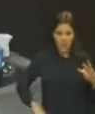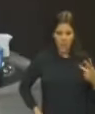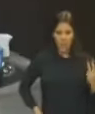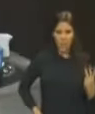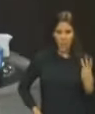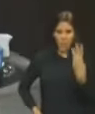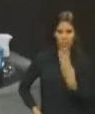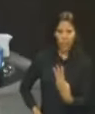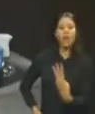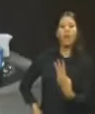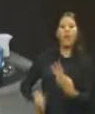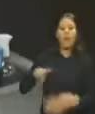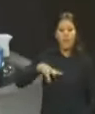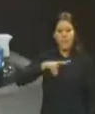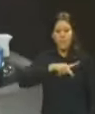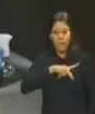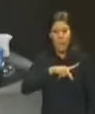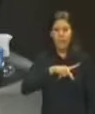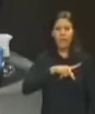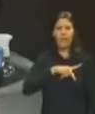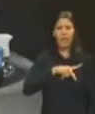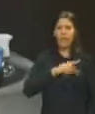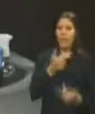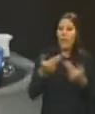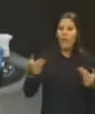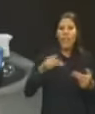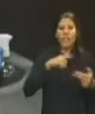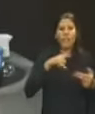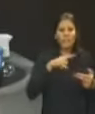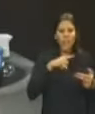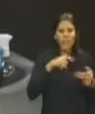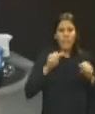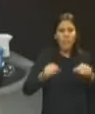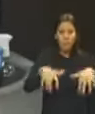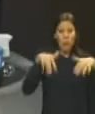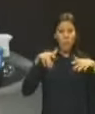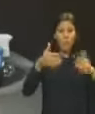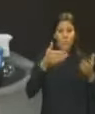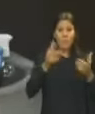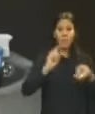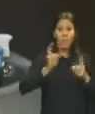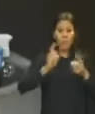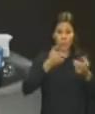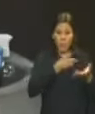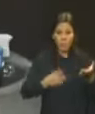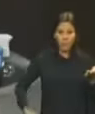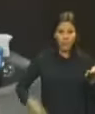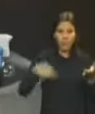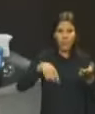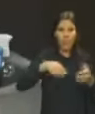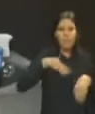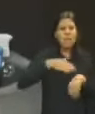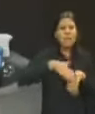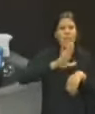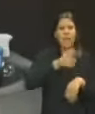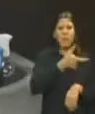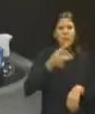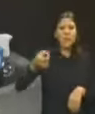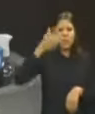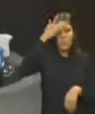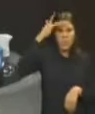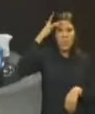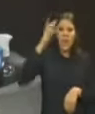Estadual, o Ministério Público, Defensoria Pública, fizemos uma audiência aqui com mais de 200 comunidades, em que vieram Secretaria das Cidades, a